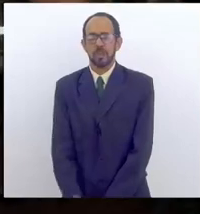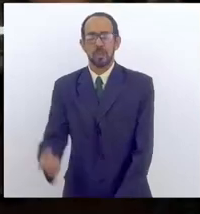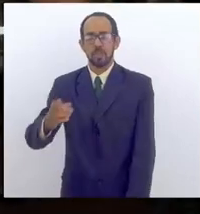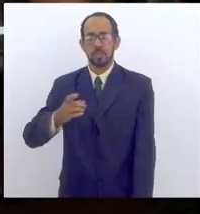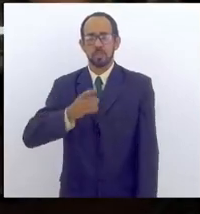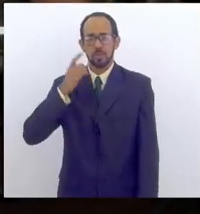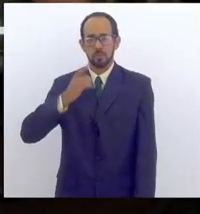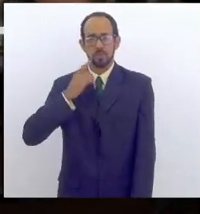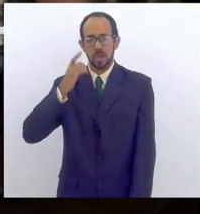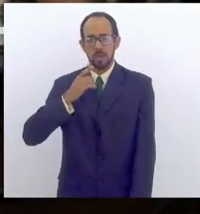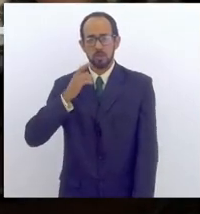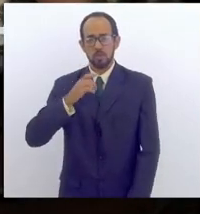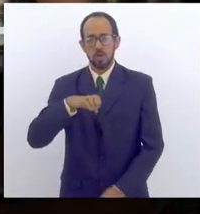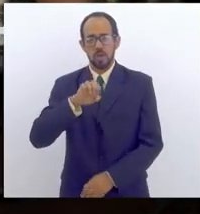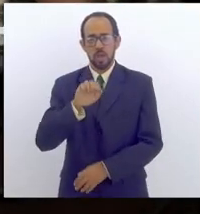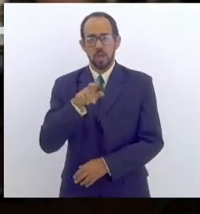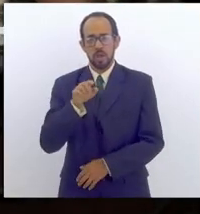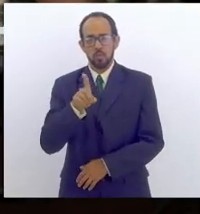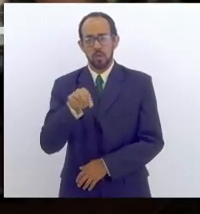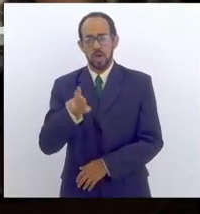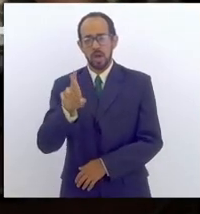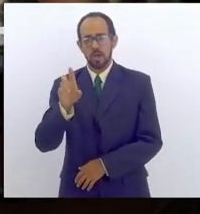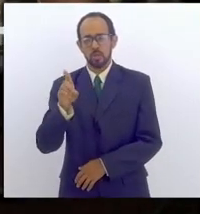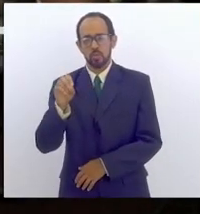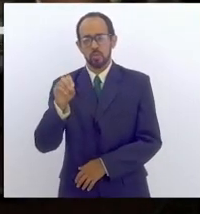Deputado Eduardo Cavalieri.